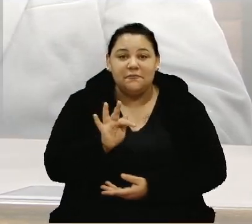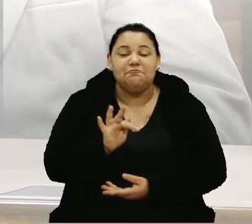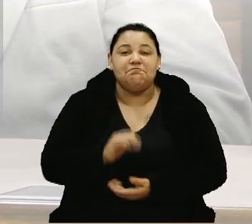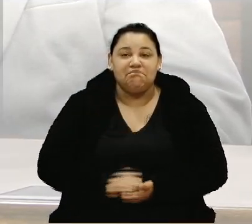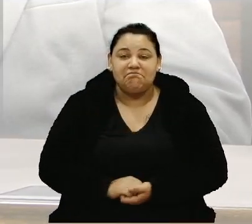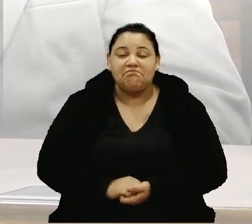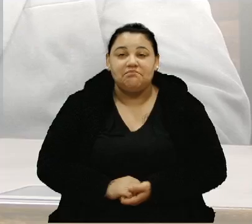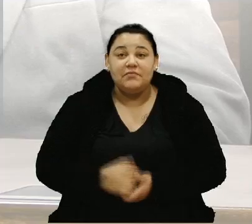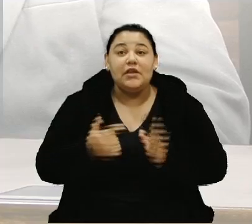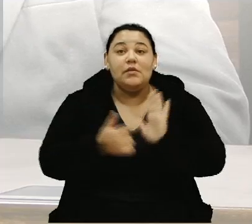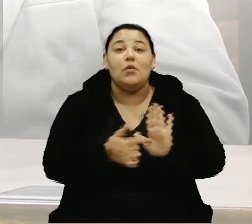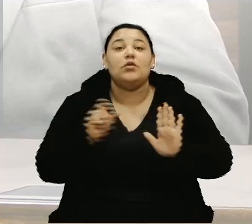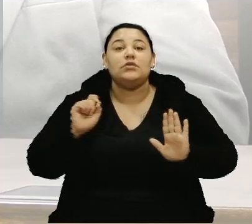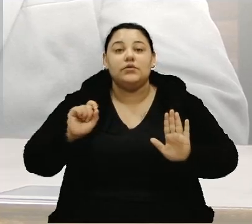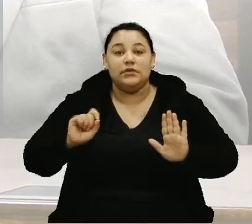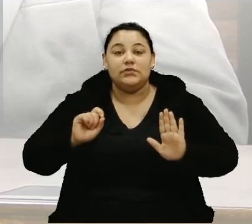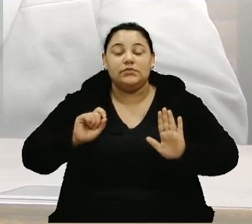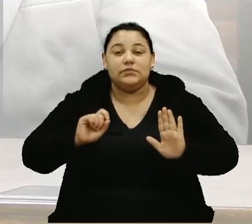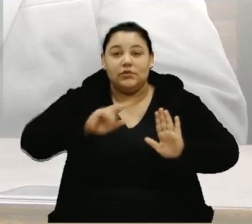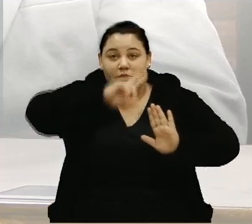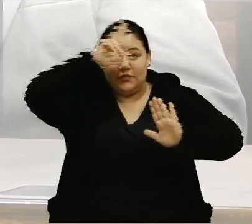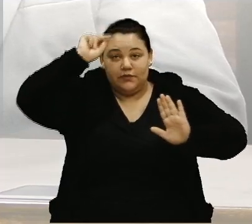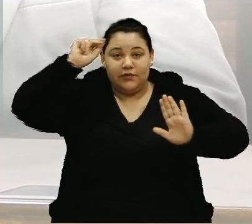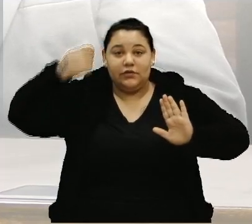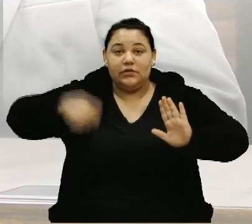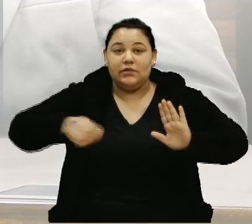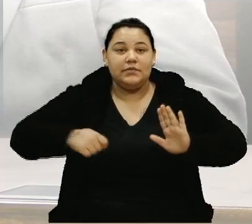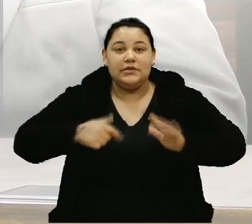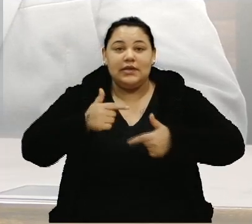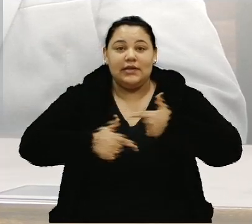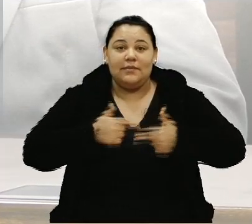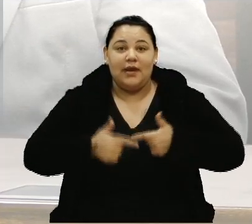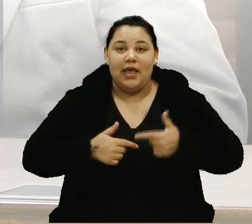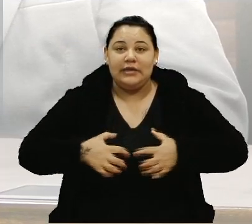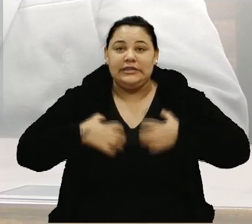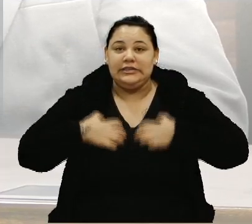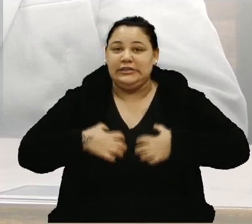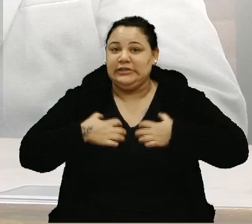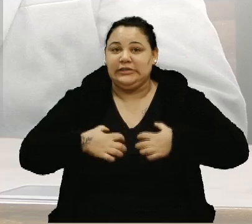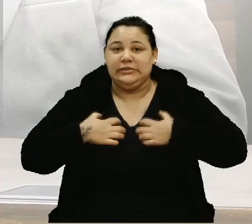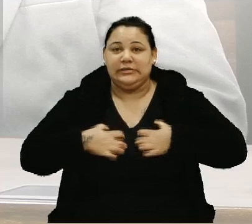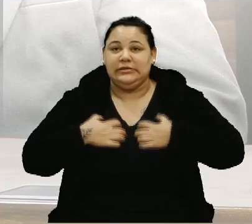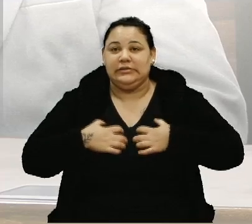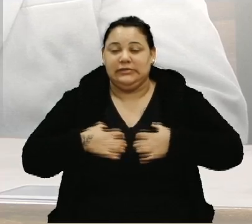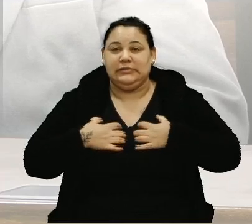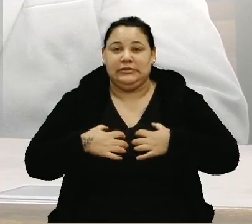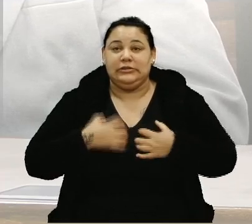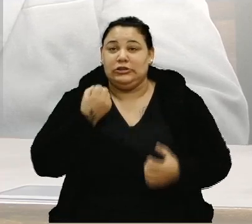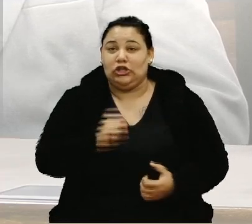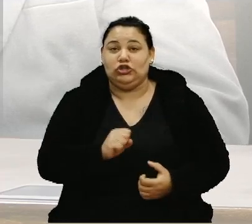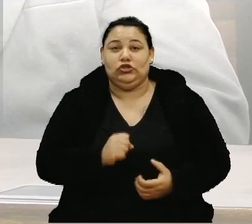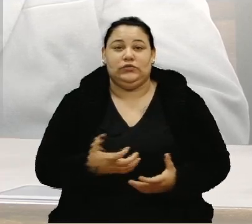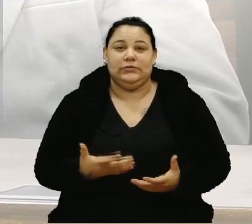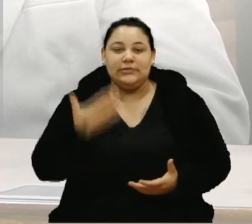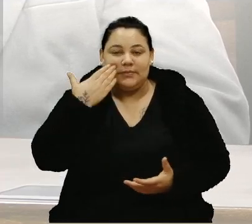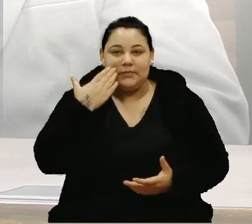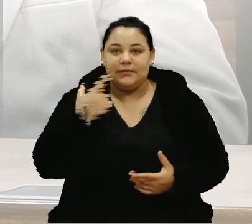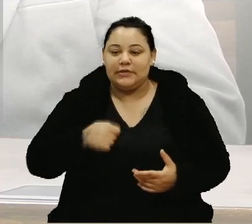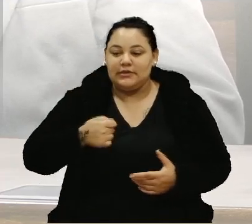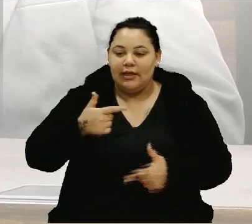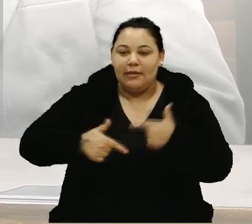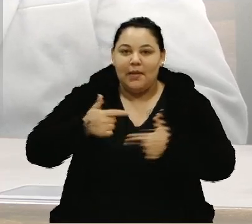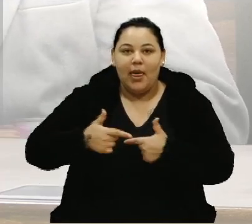um prefeito não tem que trabalhar com raivosidade, na base do ódio. Tem que trabalhar pensando no